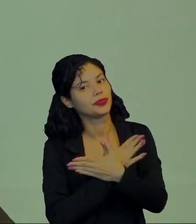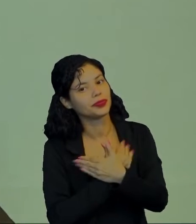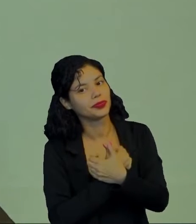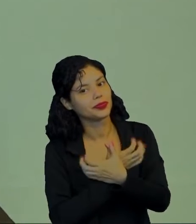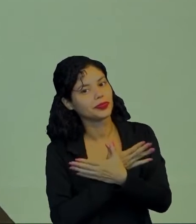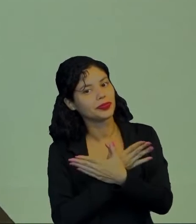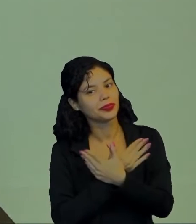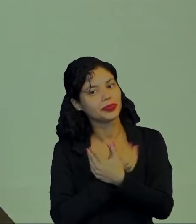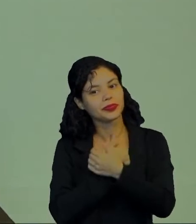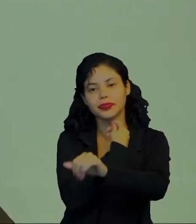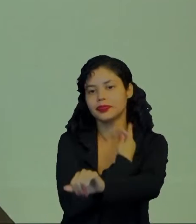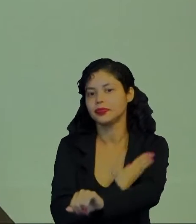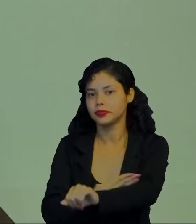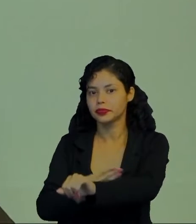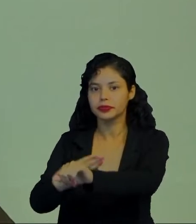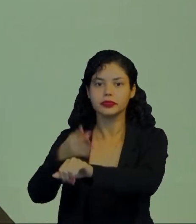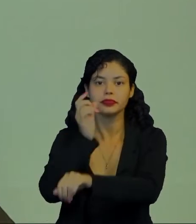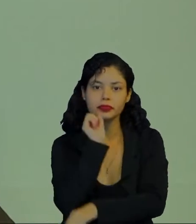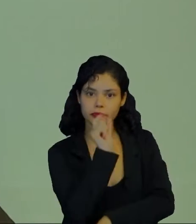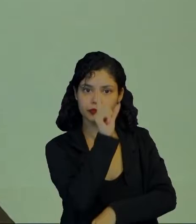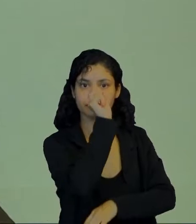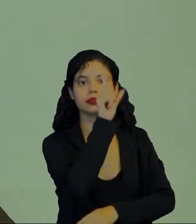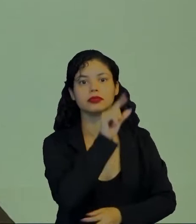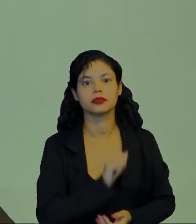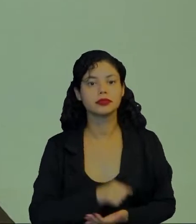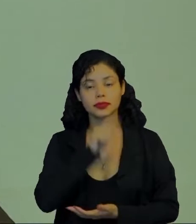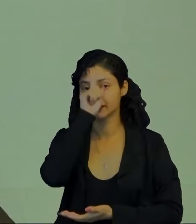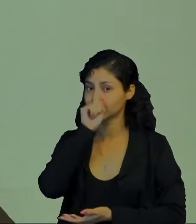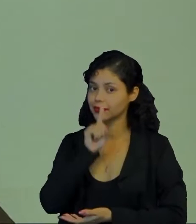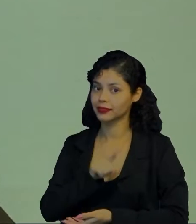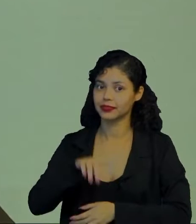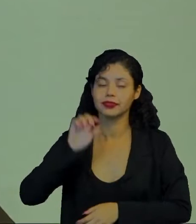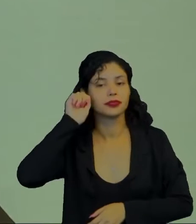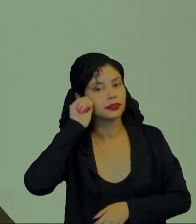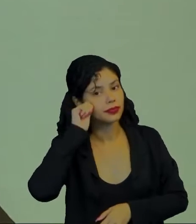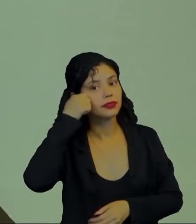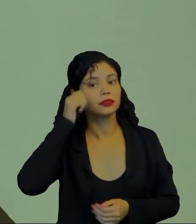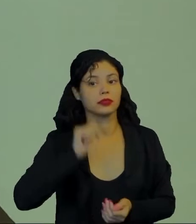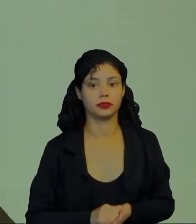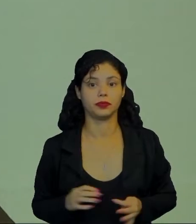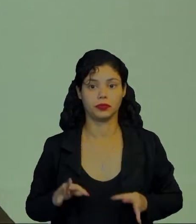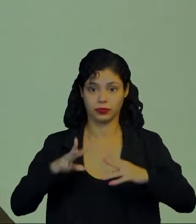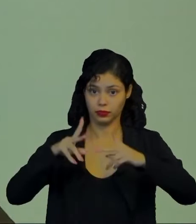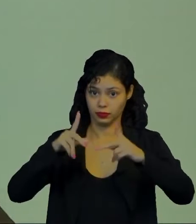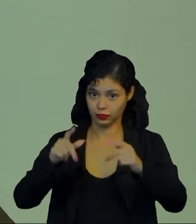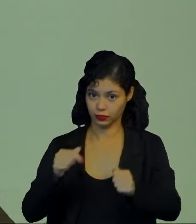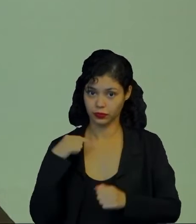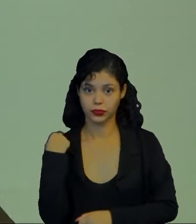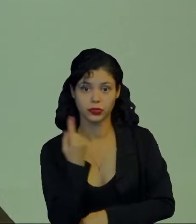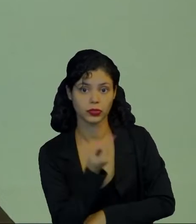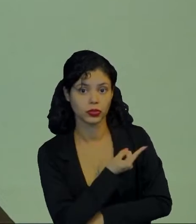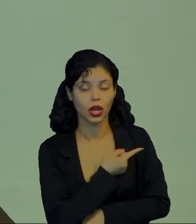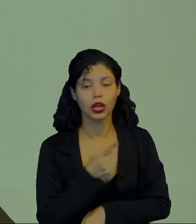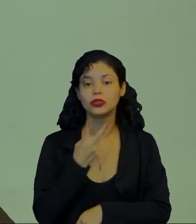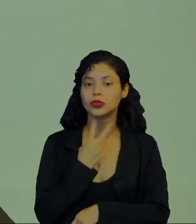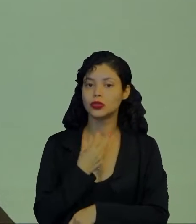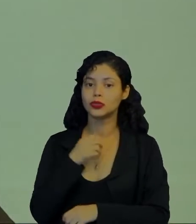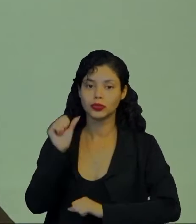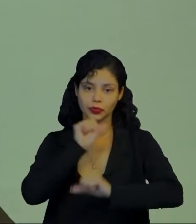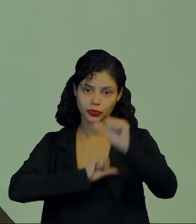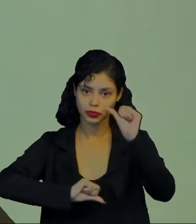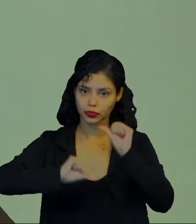borboletas brancas, azuis, amarelas. Então, o tom da nossa voz